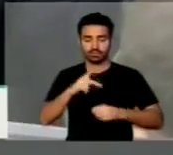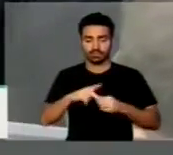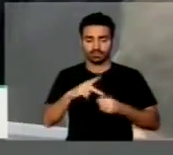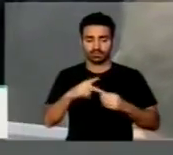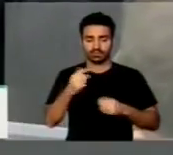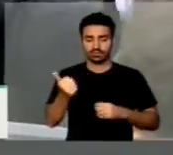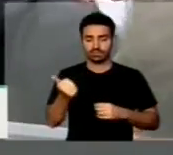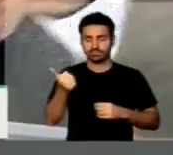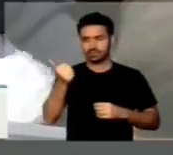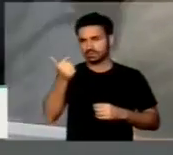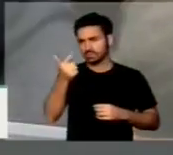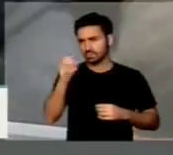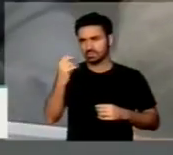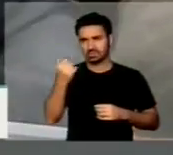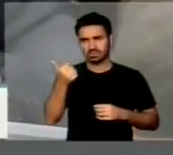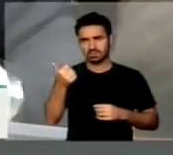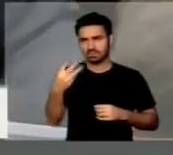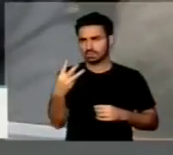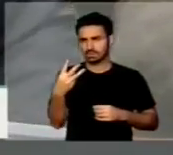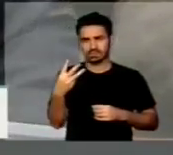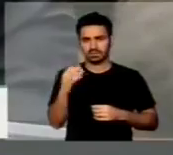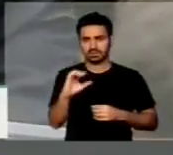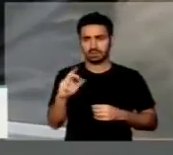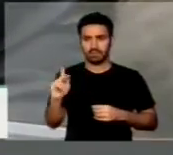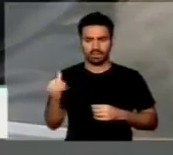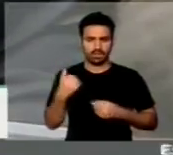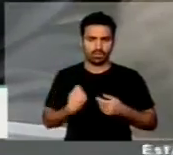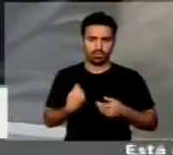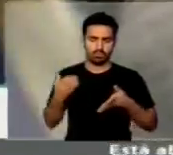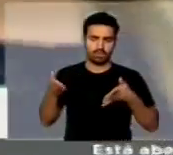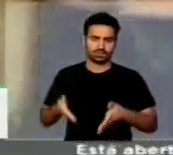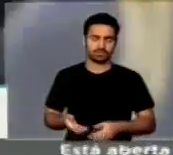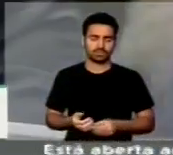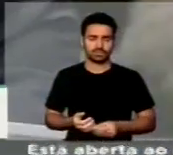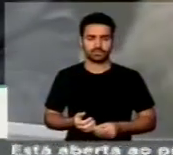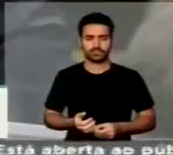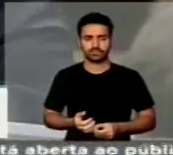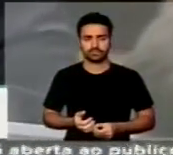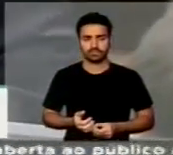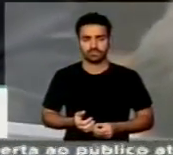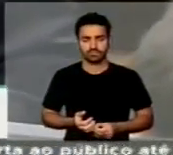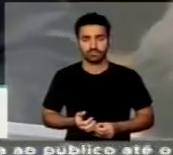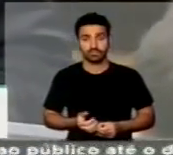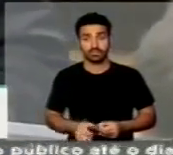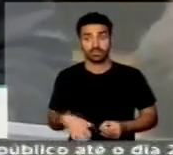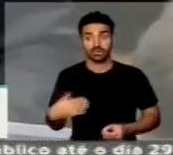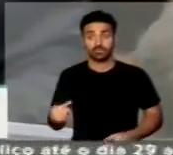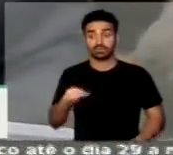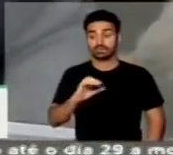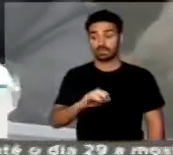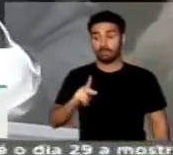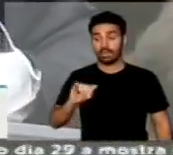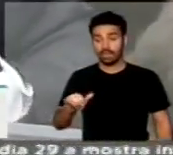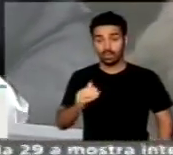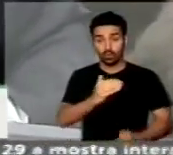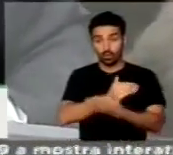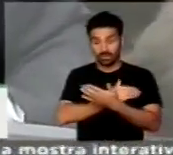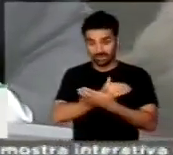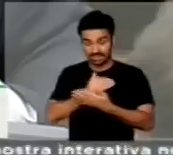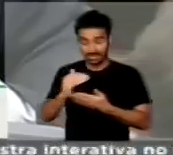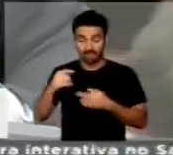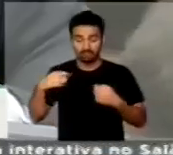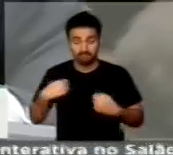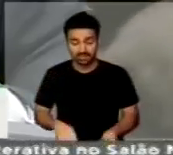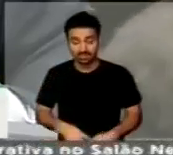ou 13ª CPI ao longo da minha vida pública. E nas CPIs, para elas começarem, tem que ter fato